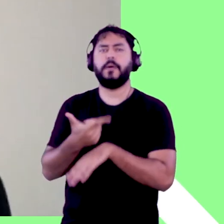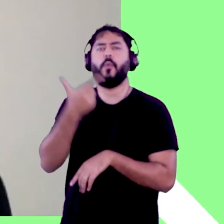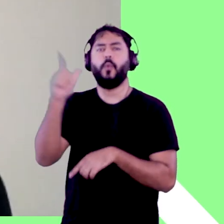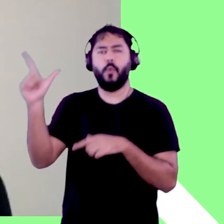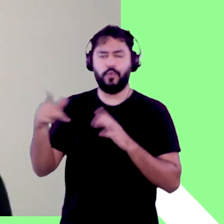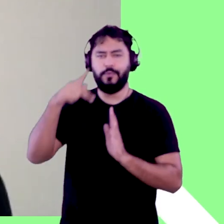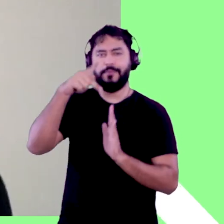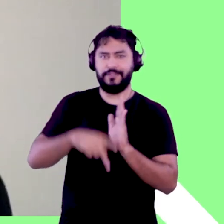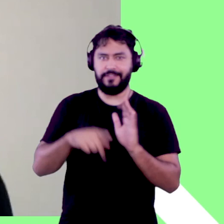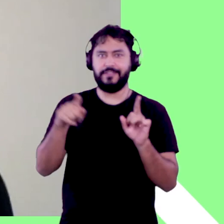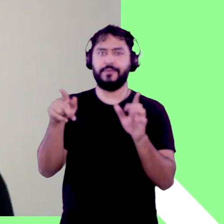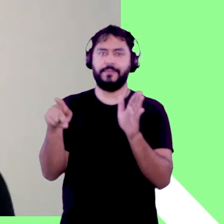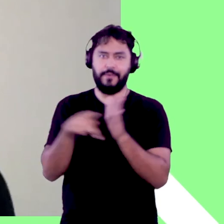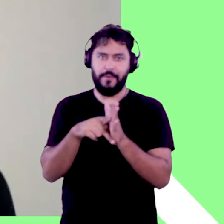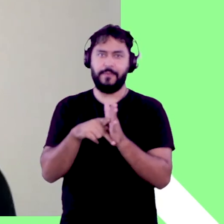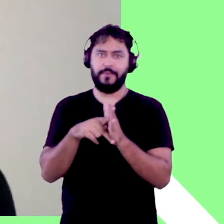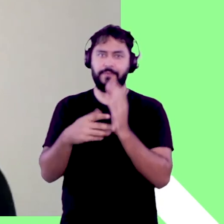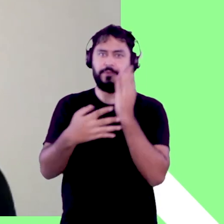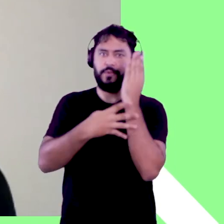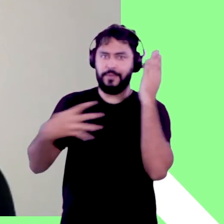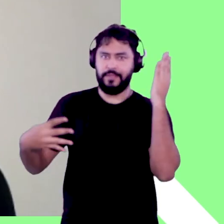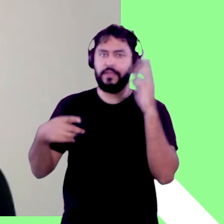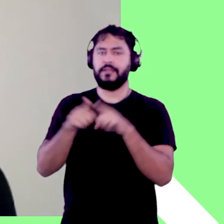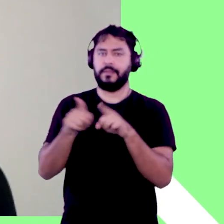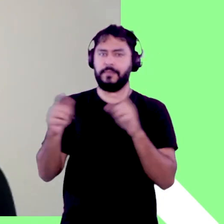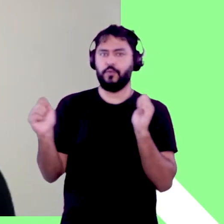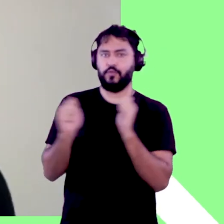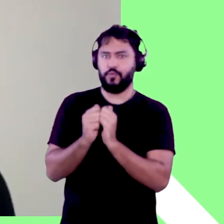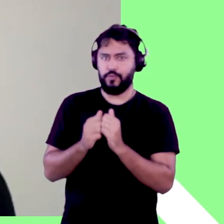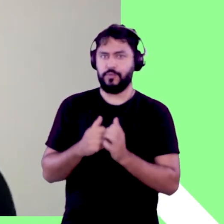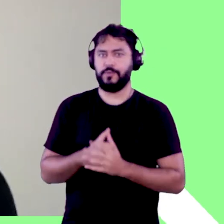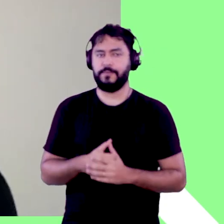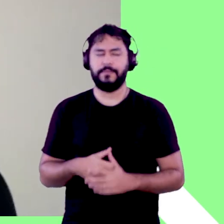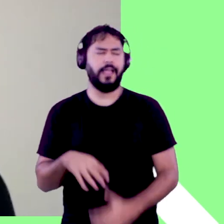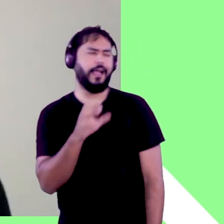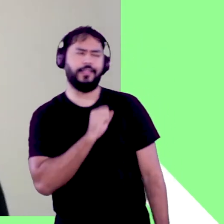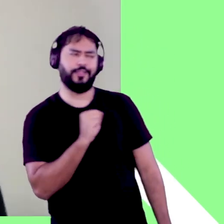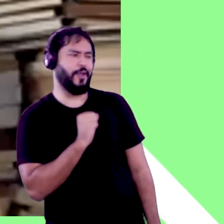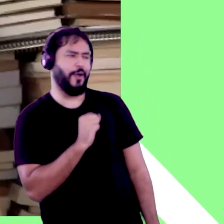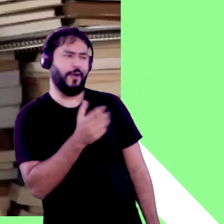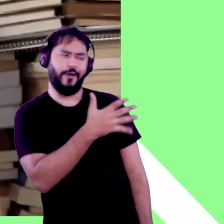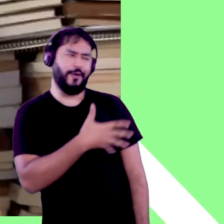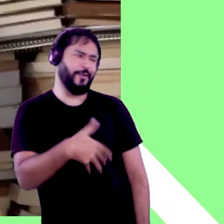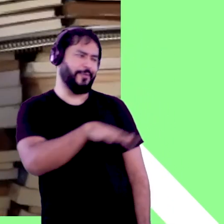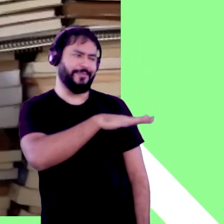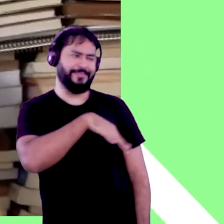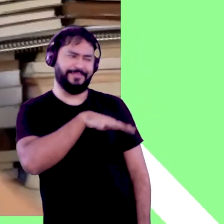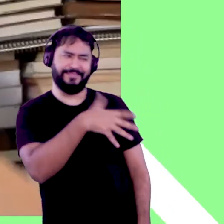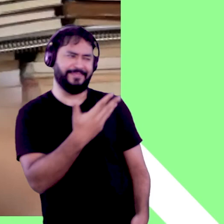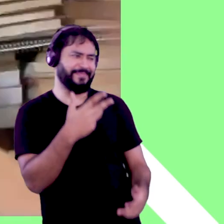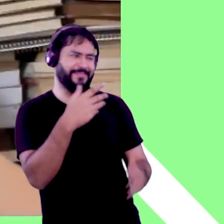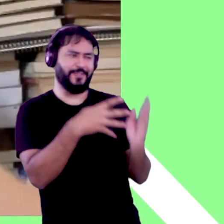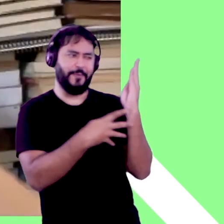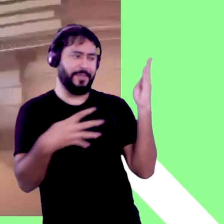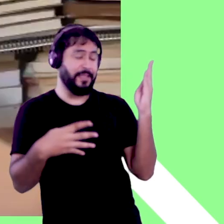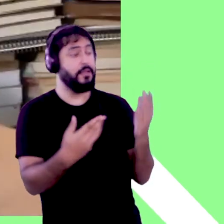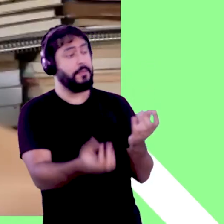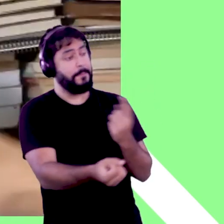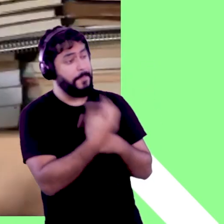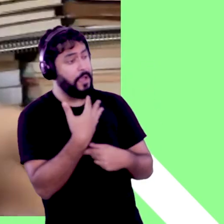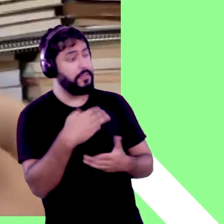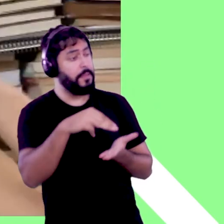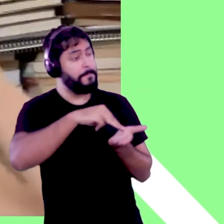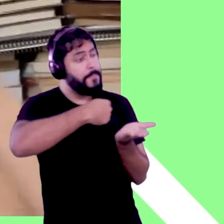Instituto Tomiotaki, né, junto com a gente lá. Logo mais adoro a gente tem esse povo, gente. Mandem mensagem, a gente